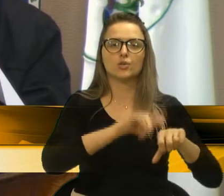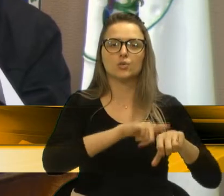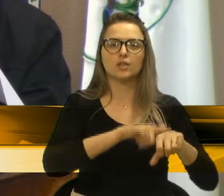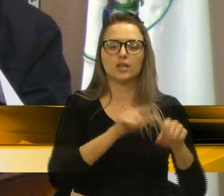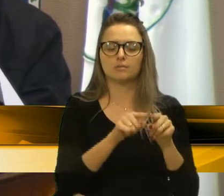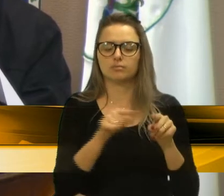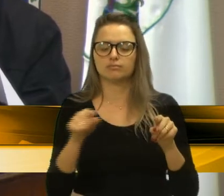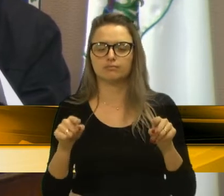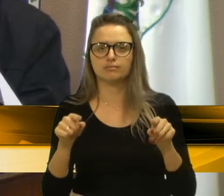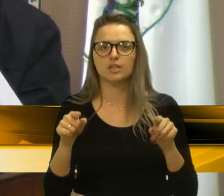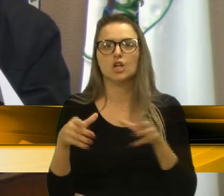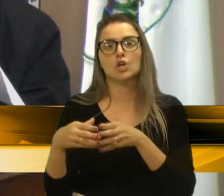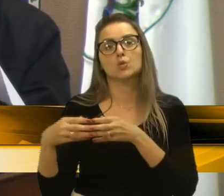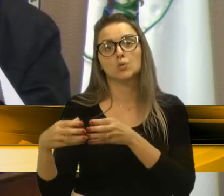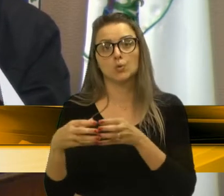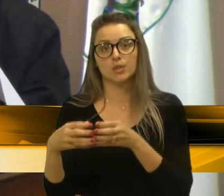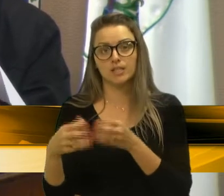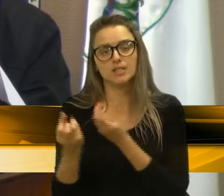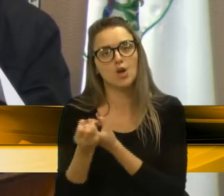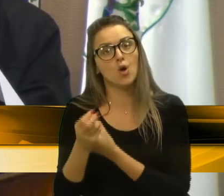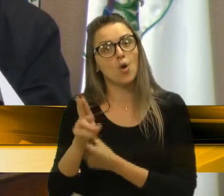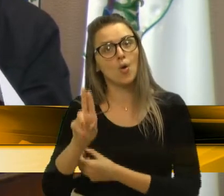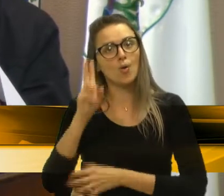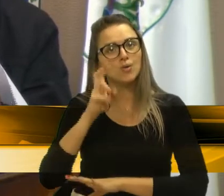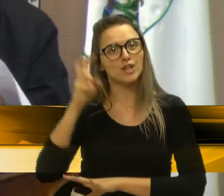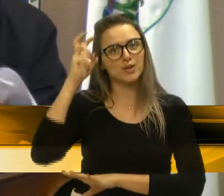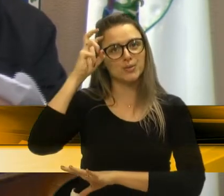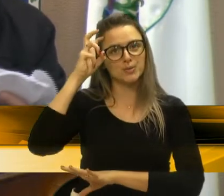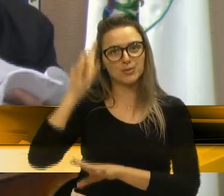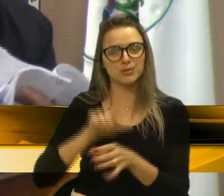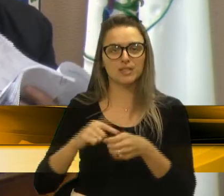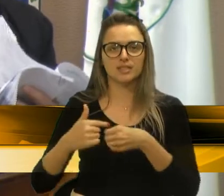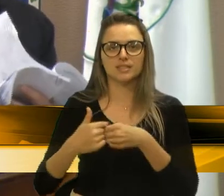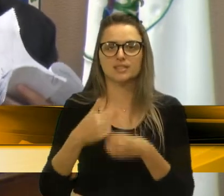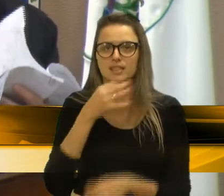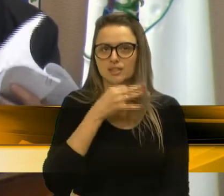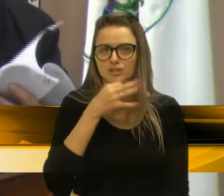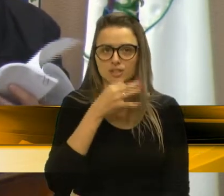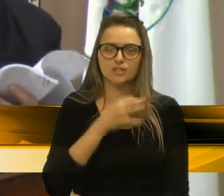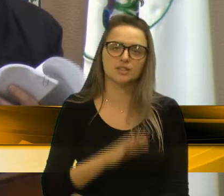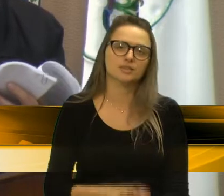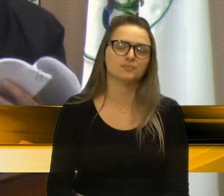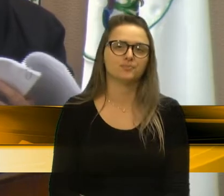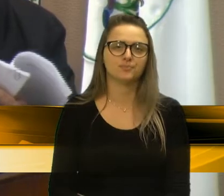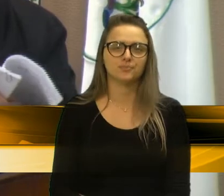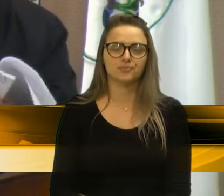de caráter turístico e ou cultural no município de Caxias do Sul.